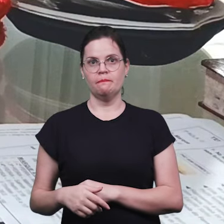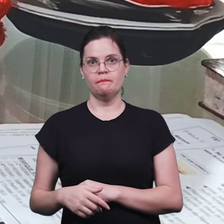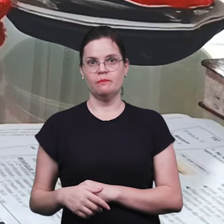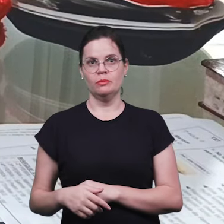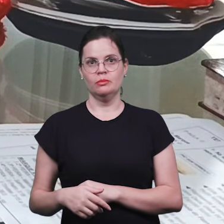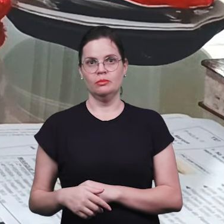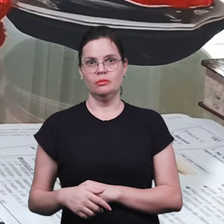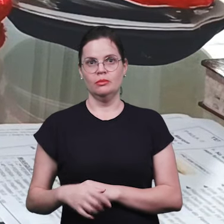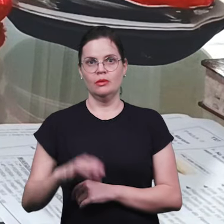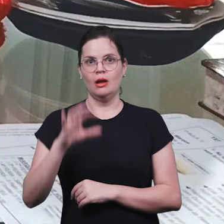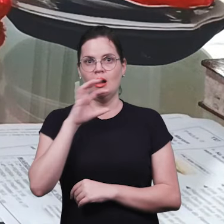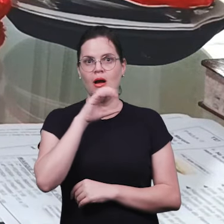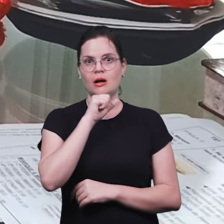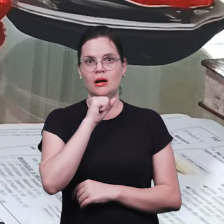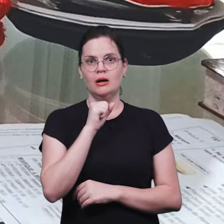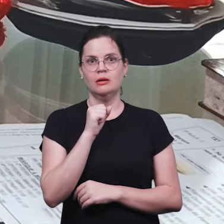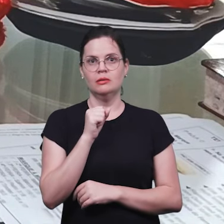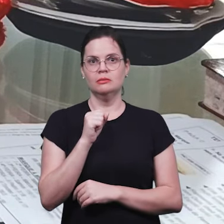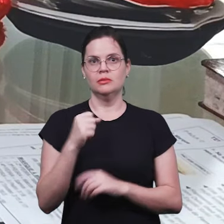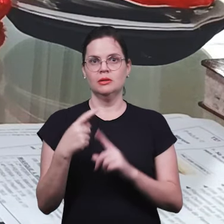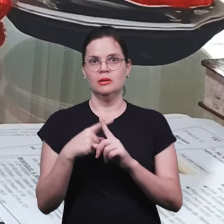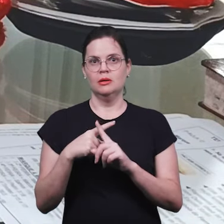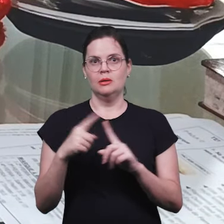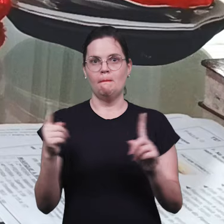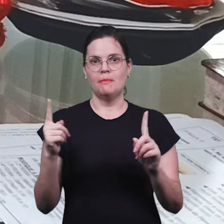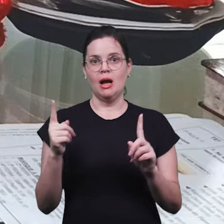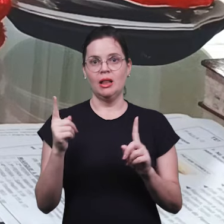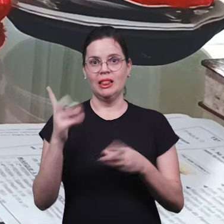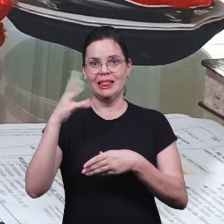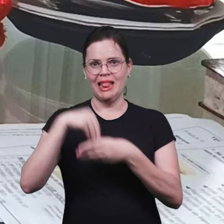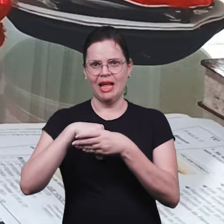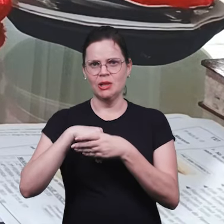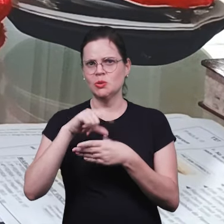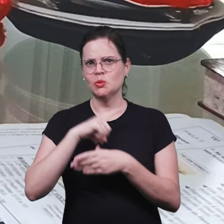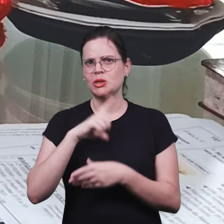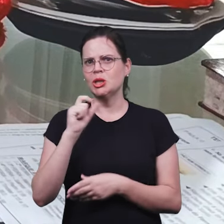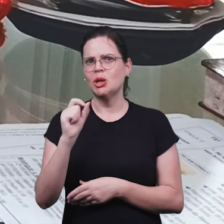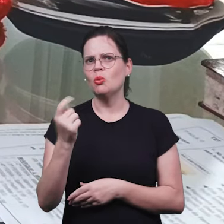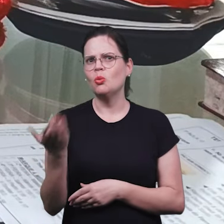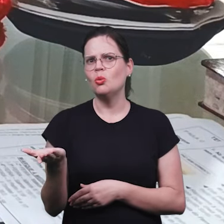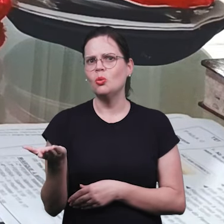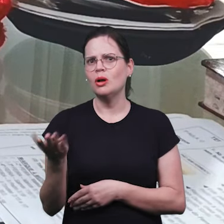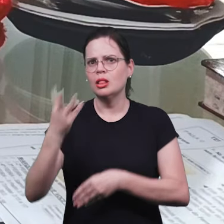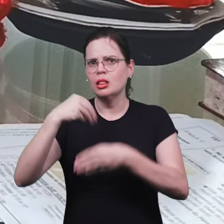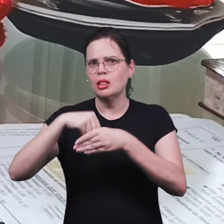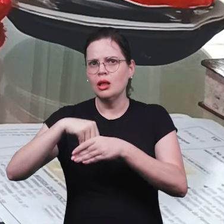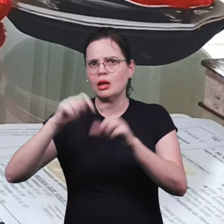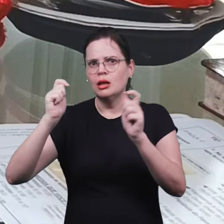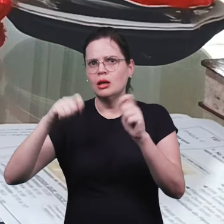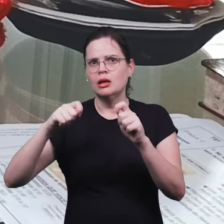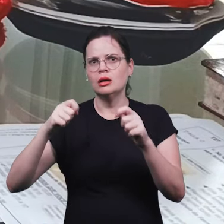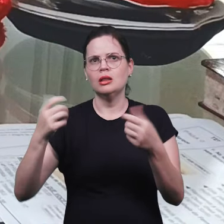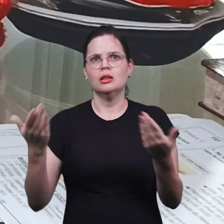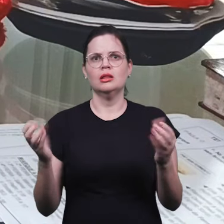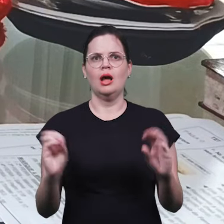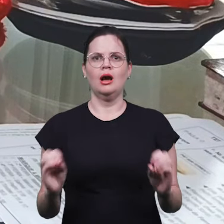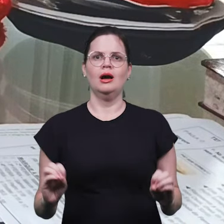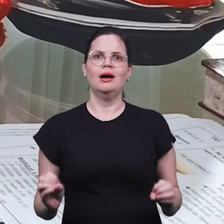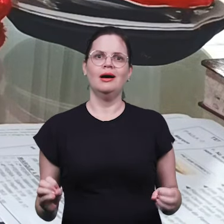um crescimento, olha, que ao final, quando a gente olha por dentro, será o que tem dentro? Vamos ver?